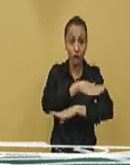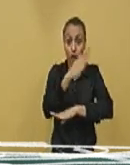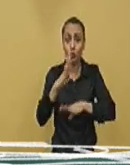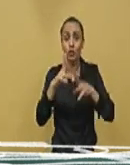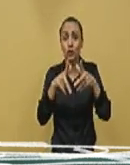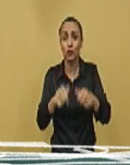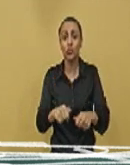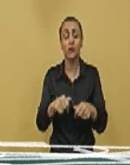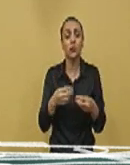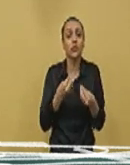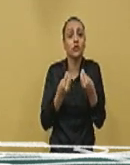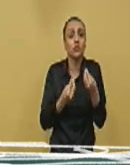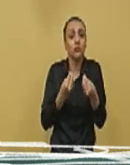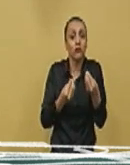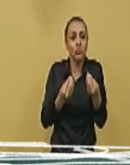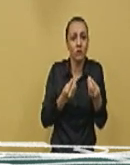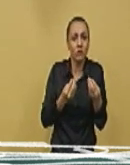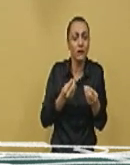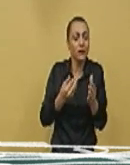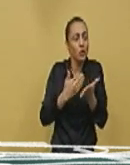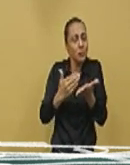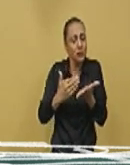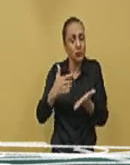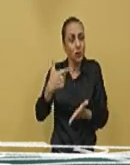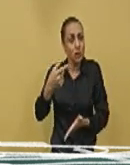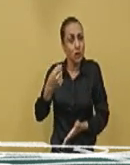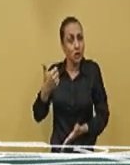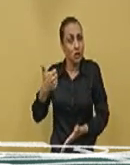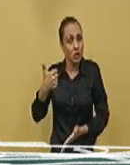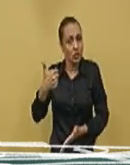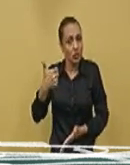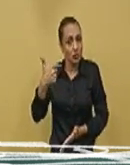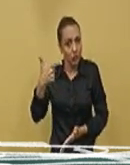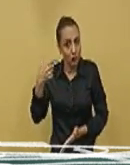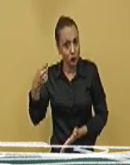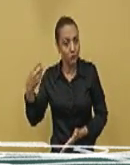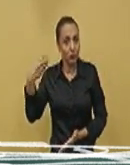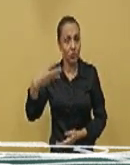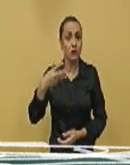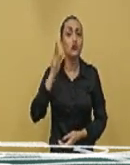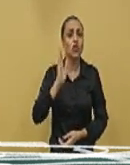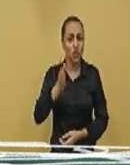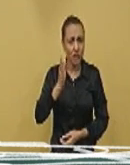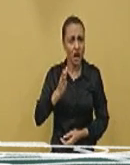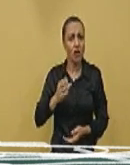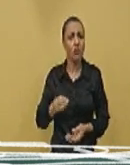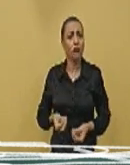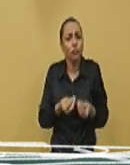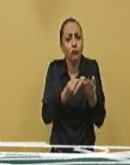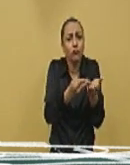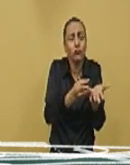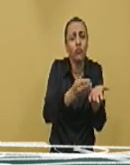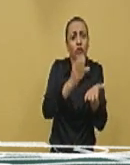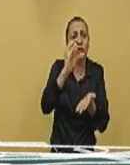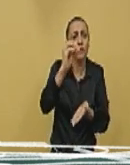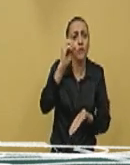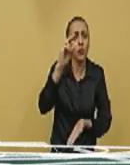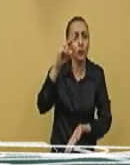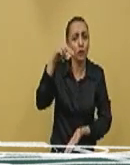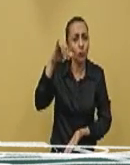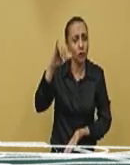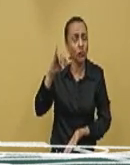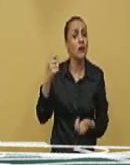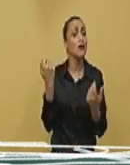nas comissões desde 2013. Foi duas vezes encaminhado para o COUNE e as duas vezes retirada de pauta. Nós